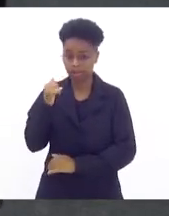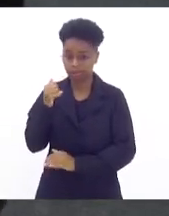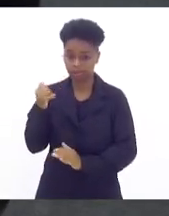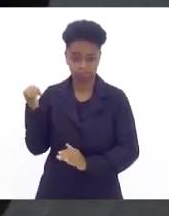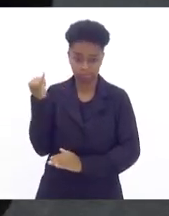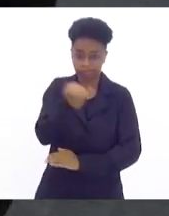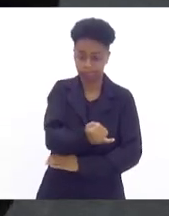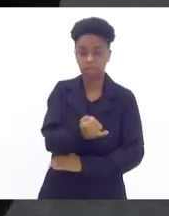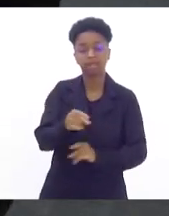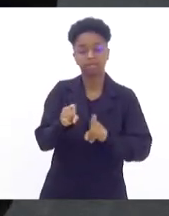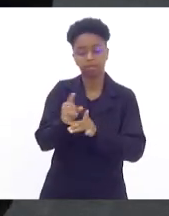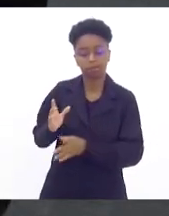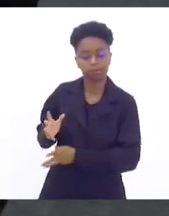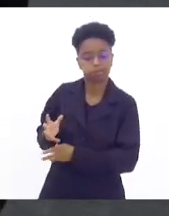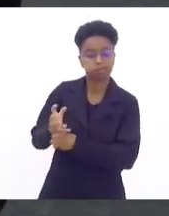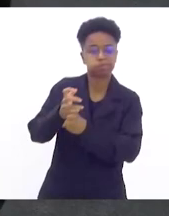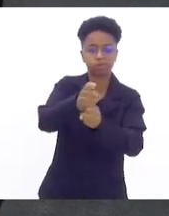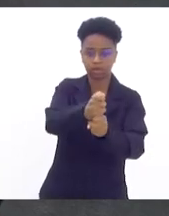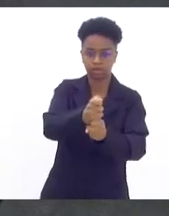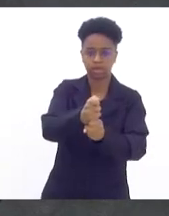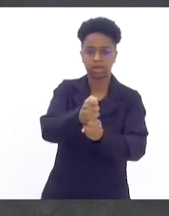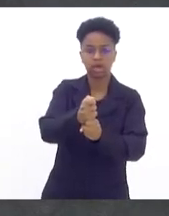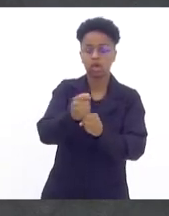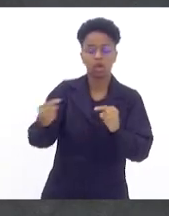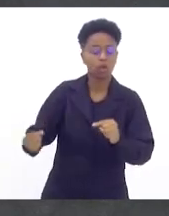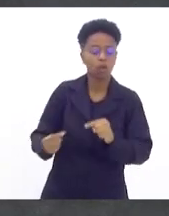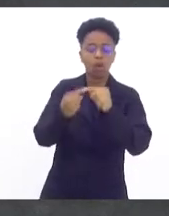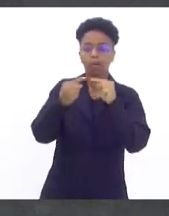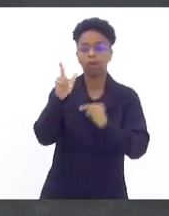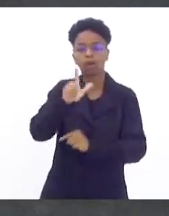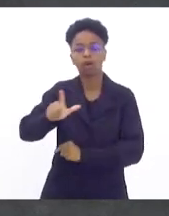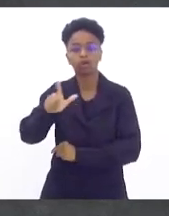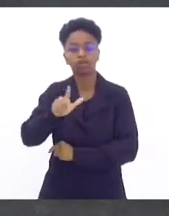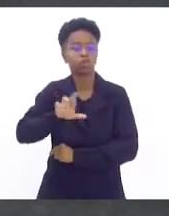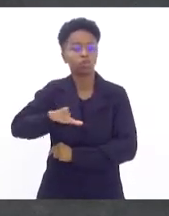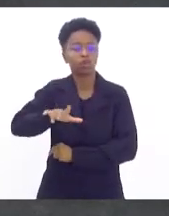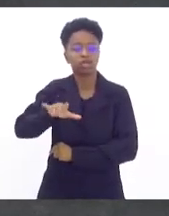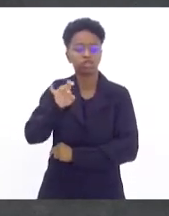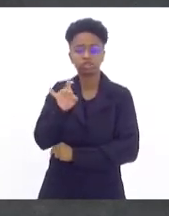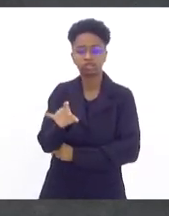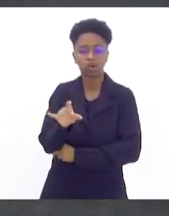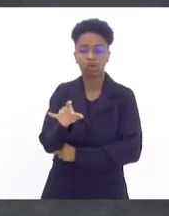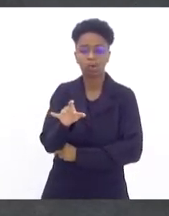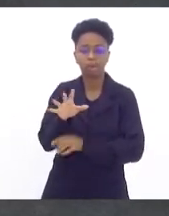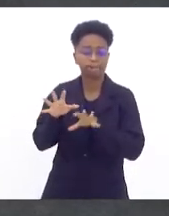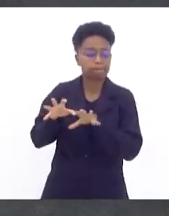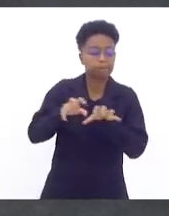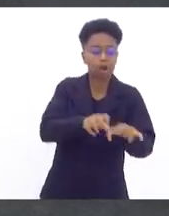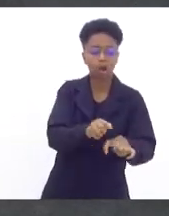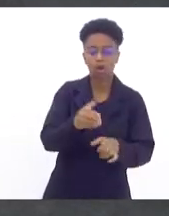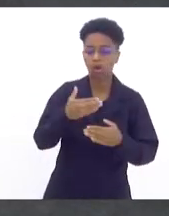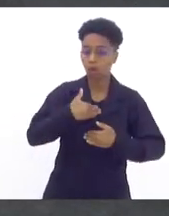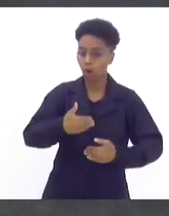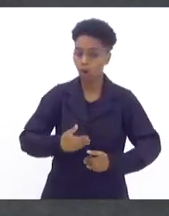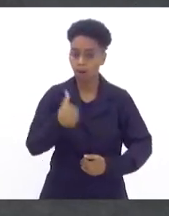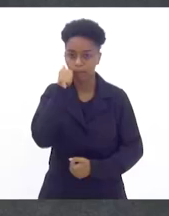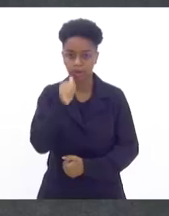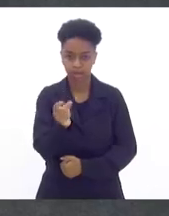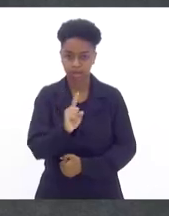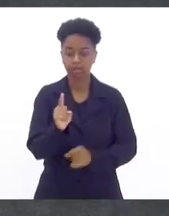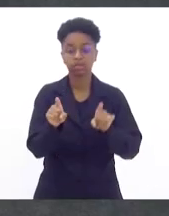contabilizam também essa lógica não só de propriedade sobre o corpo dessas mulheres mas